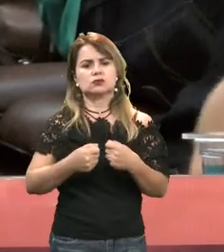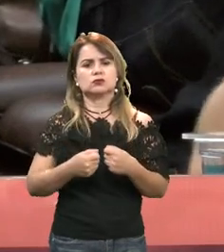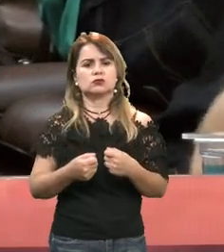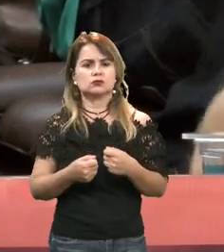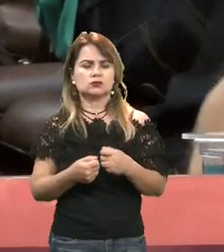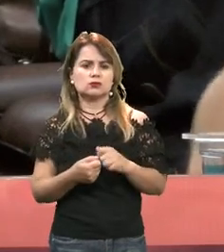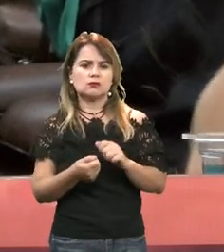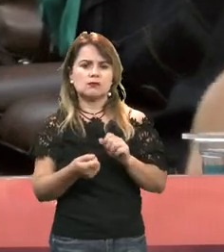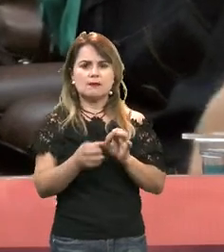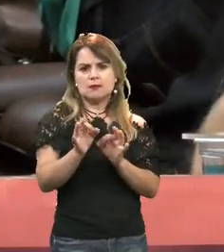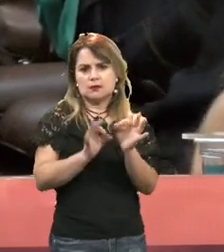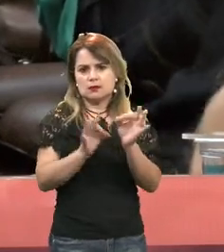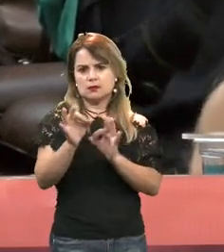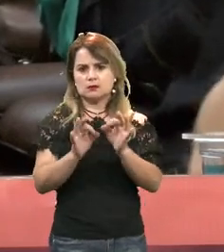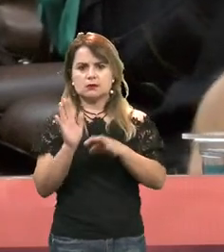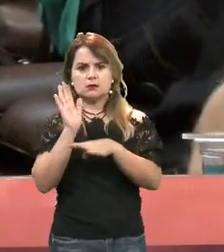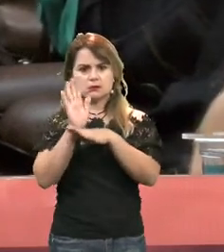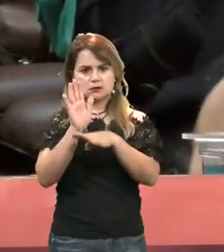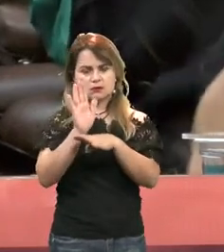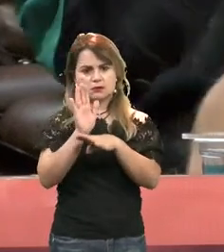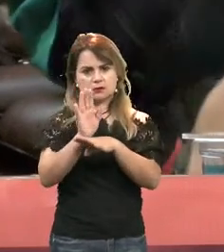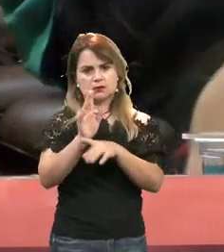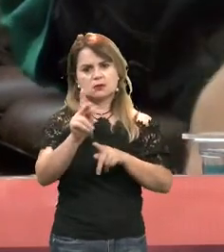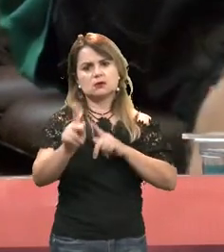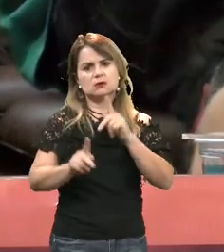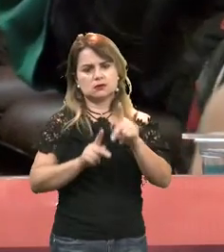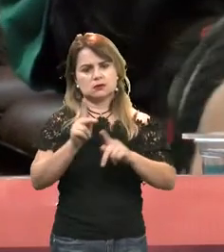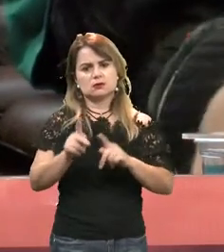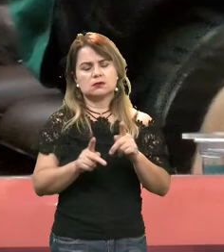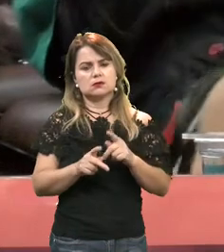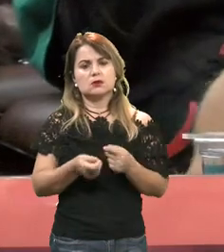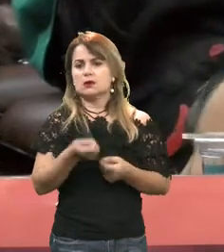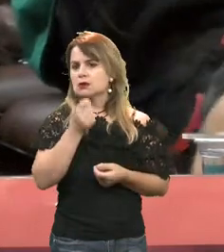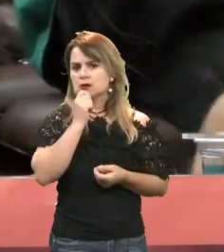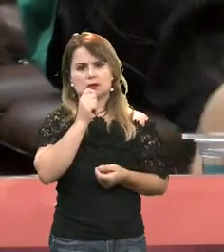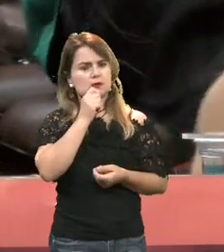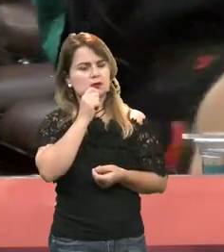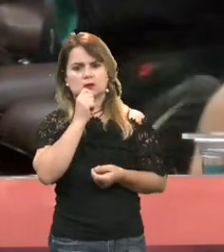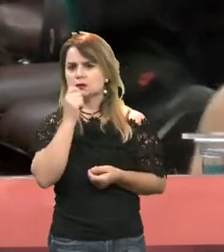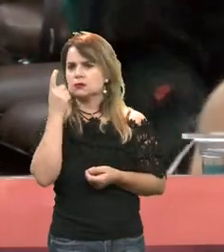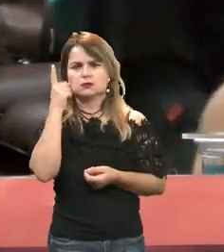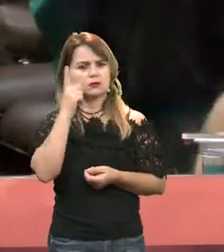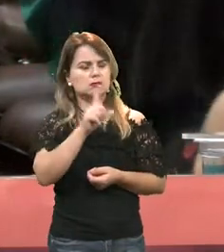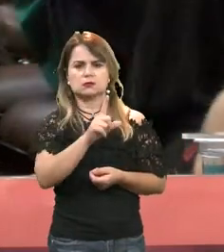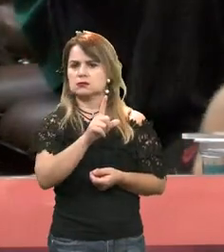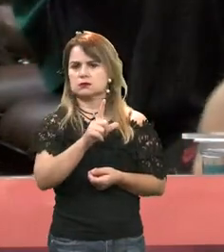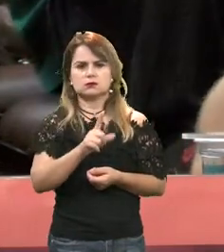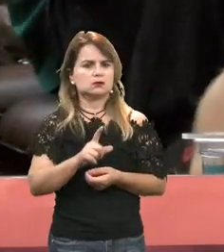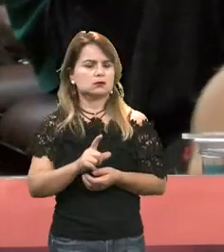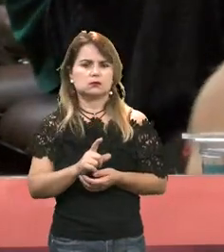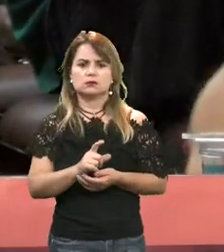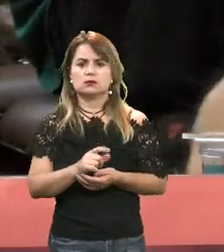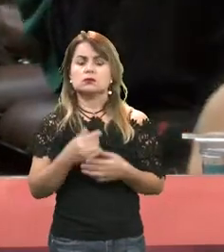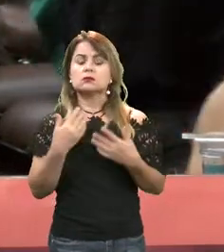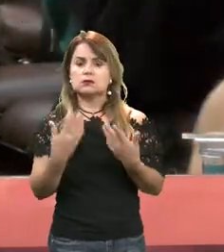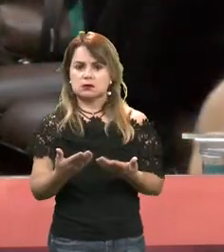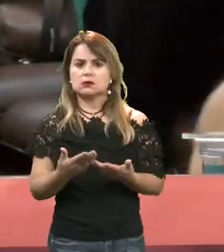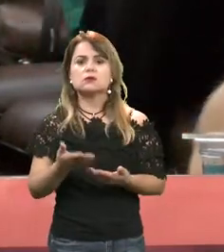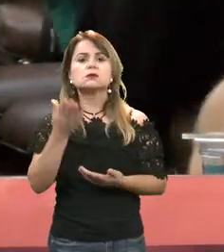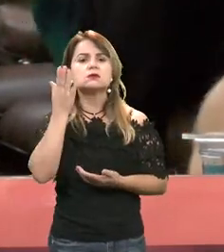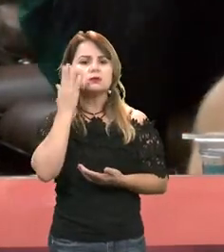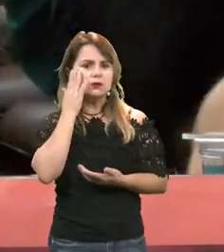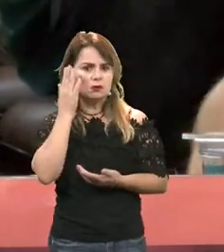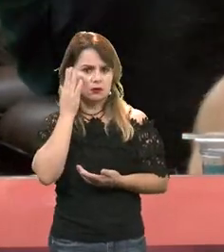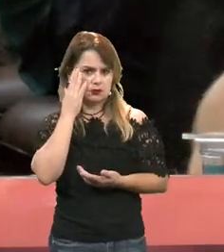ajudar o próximo, aqueles que não conseguem ou não têm acesso a isso ainda. Então, eu sei hoje que